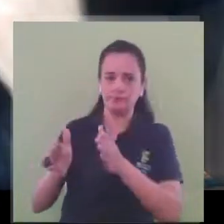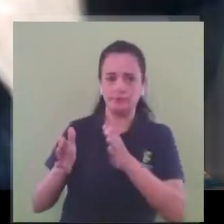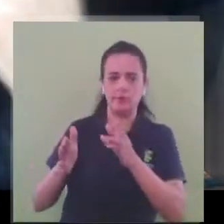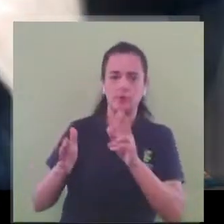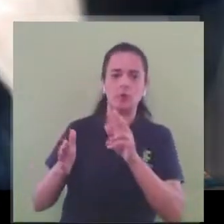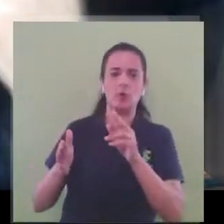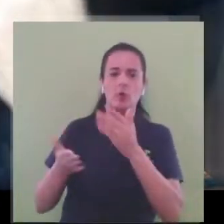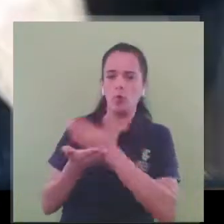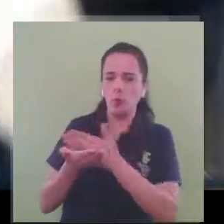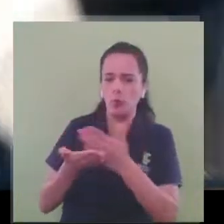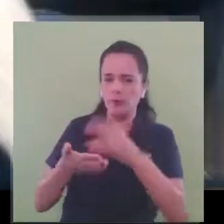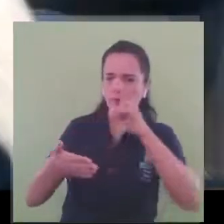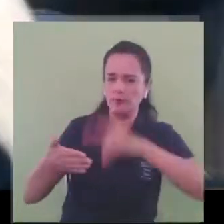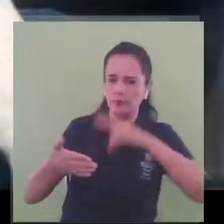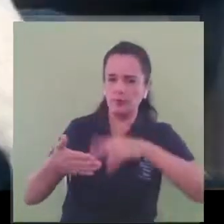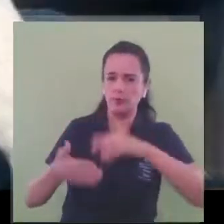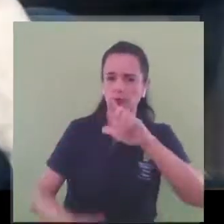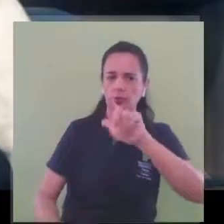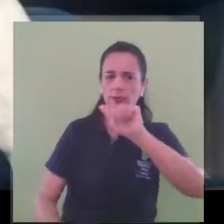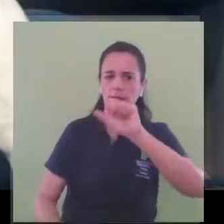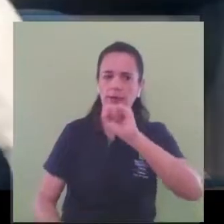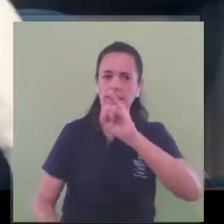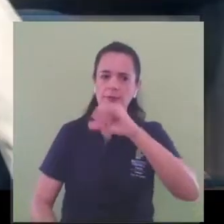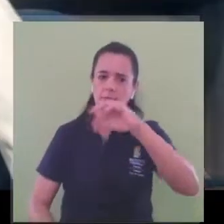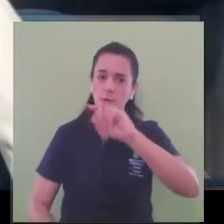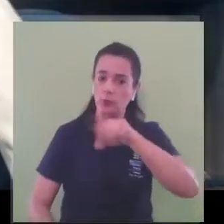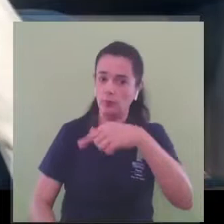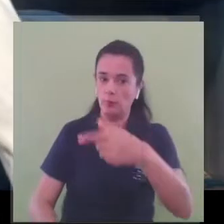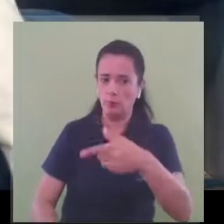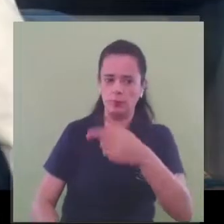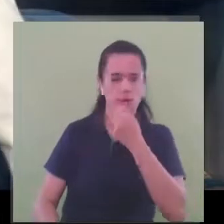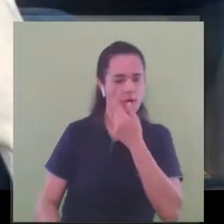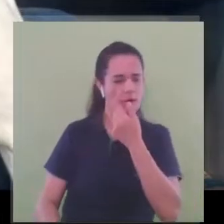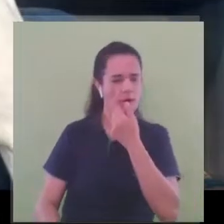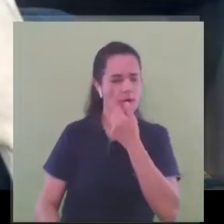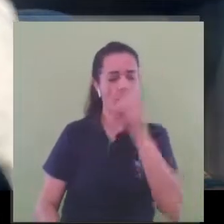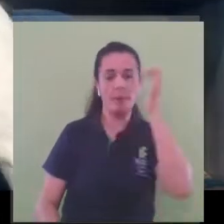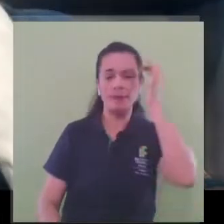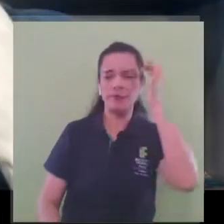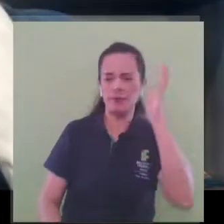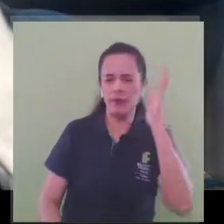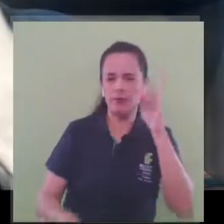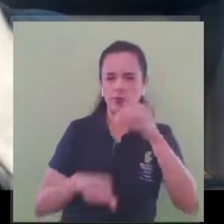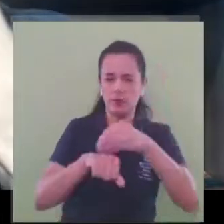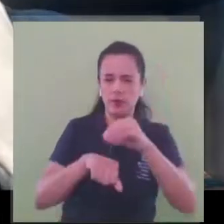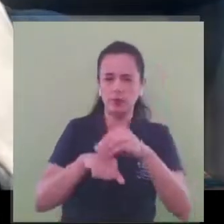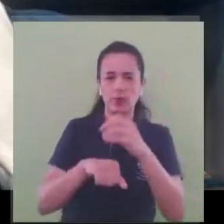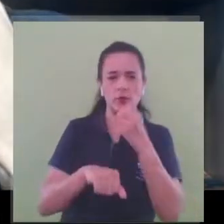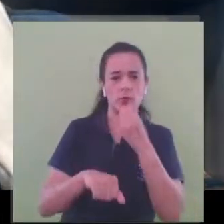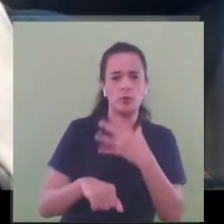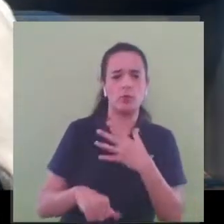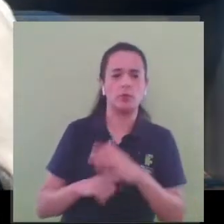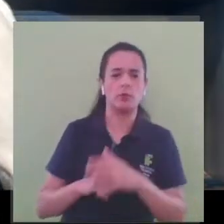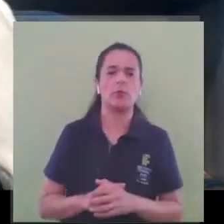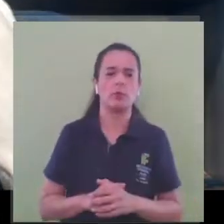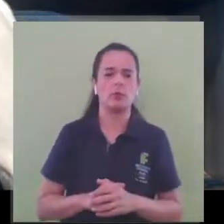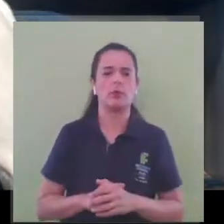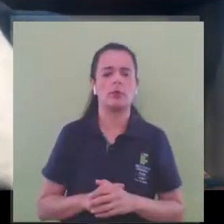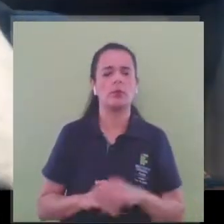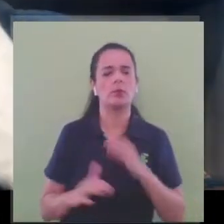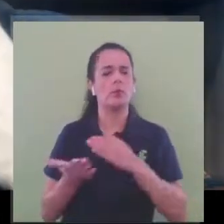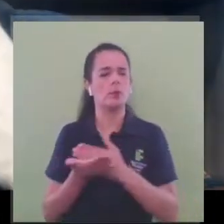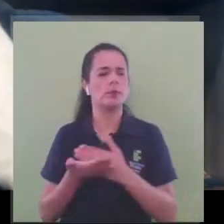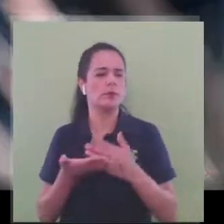diria que para começar com um bom clássico, um clássico mais fácil, eu diria, seria começar com livros que são